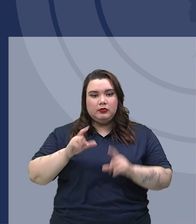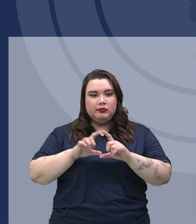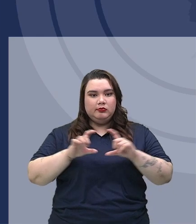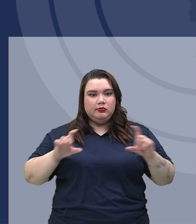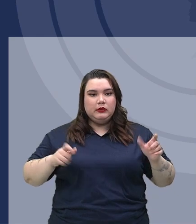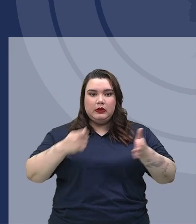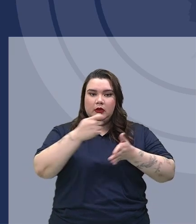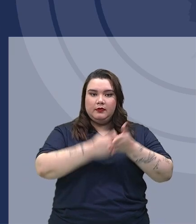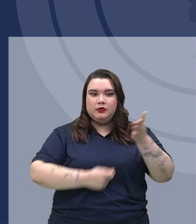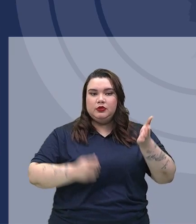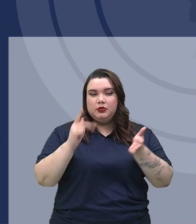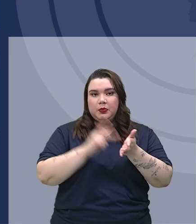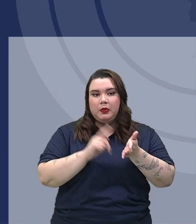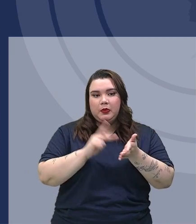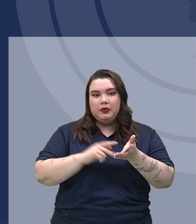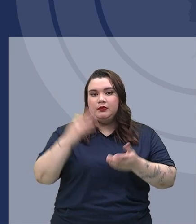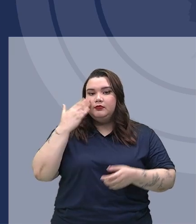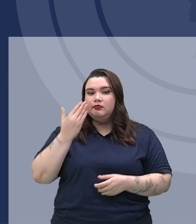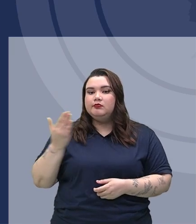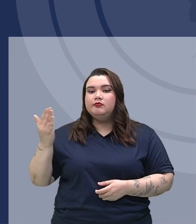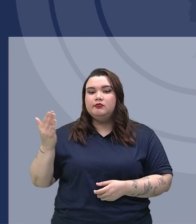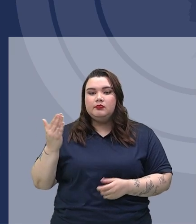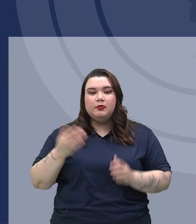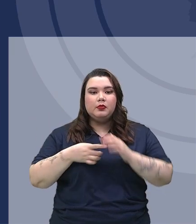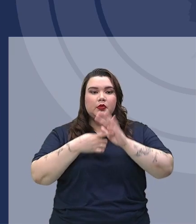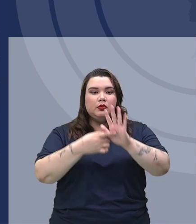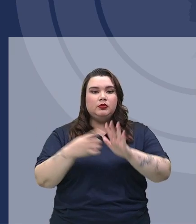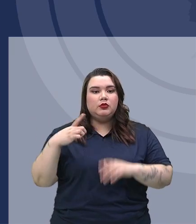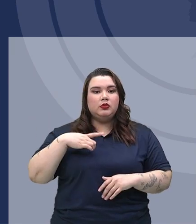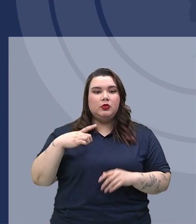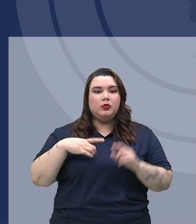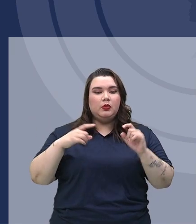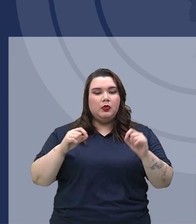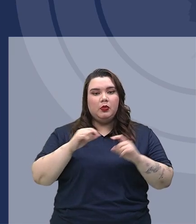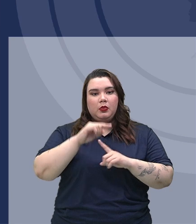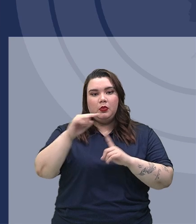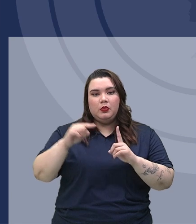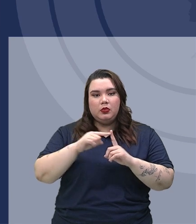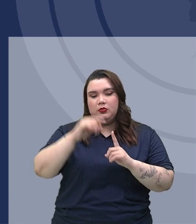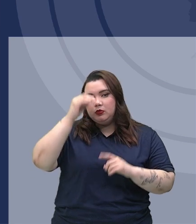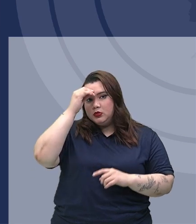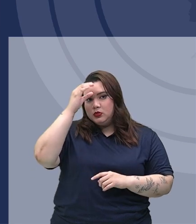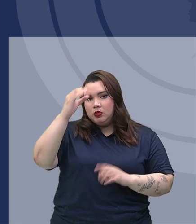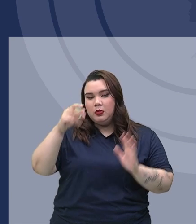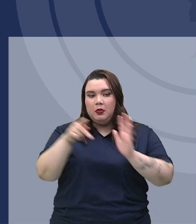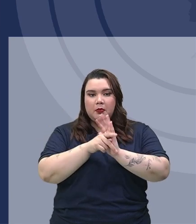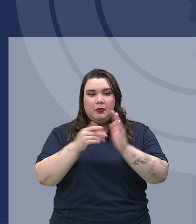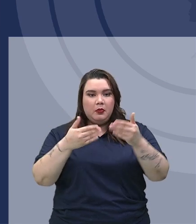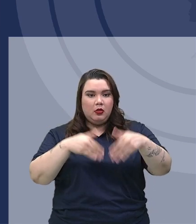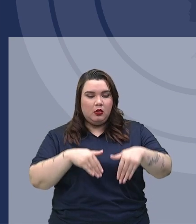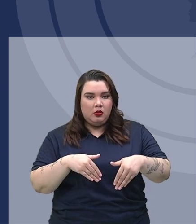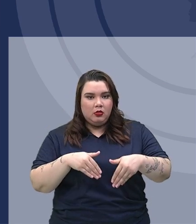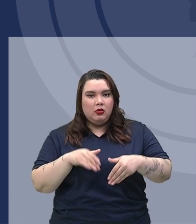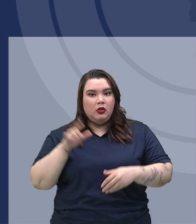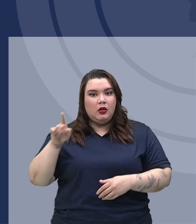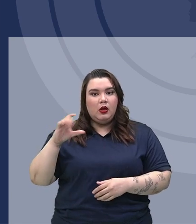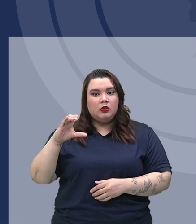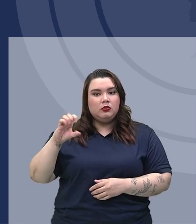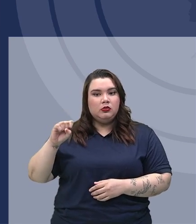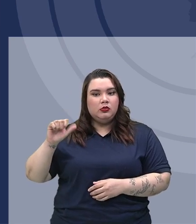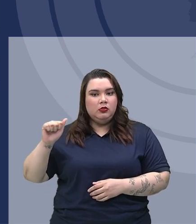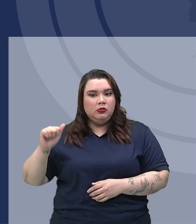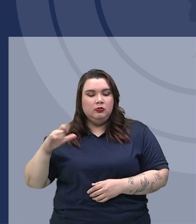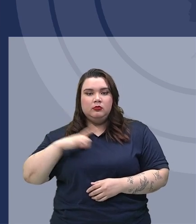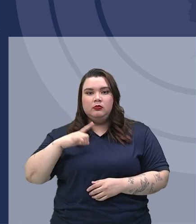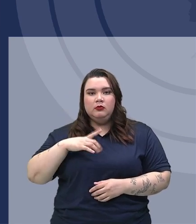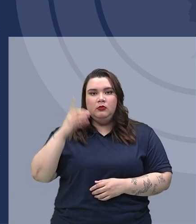ficha cumulativa, você vai preencher aqui o objeto de conhecimento da avaliação. Lá no nosso CSA tem o dia